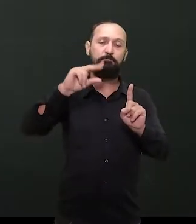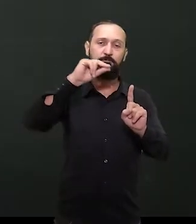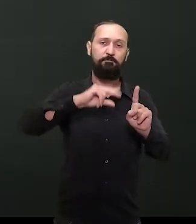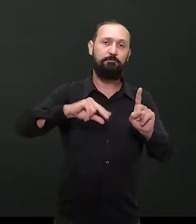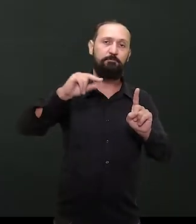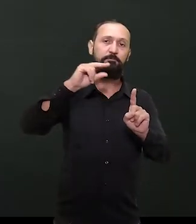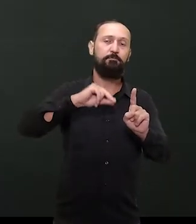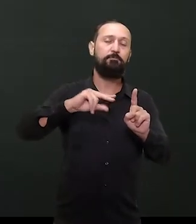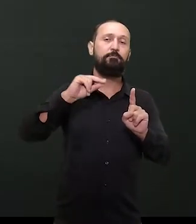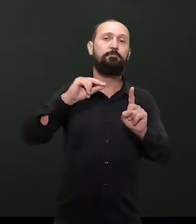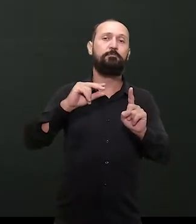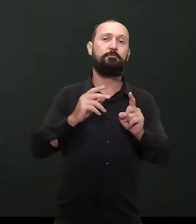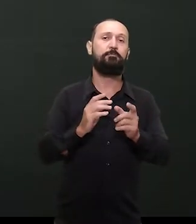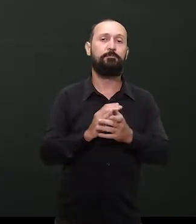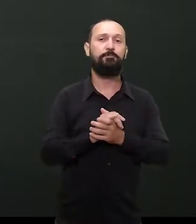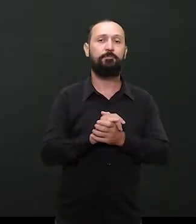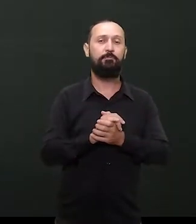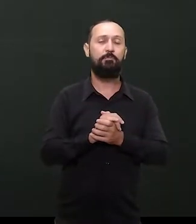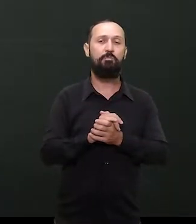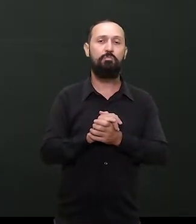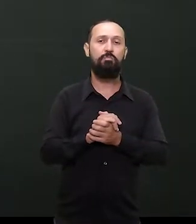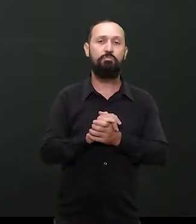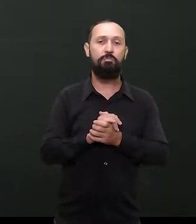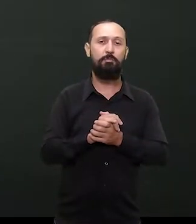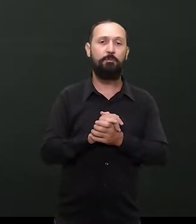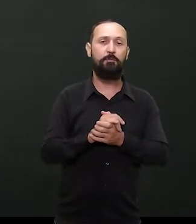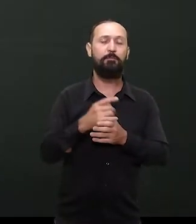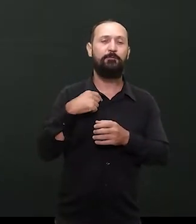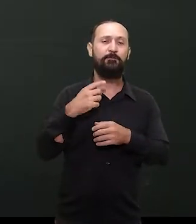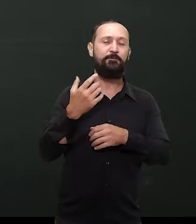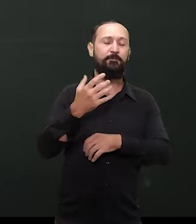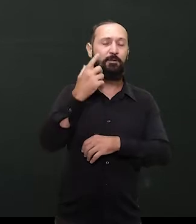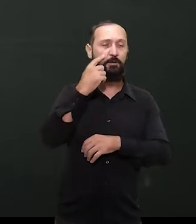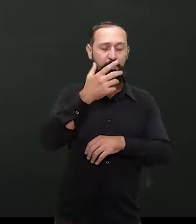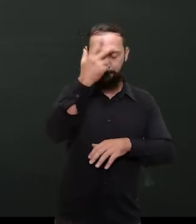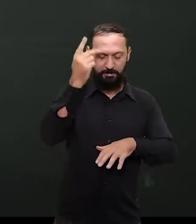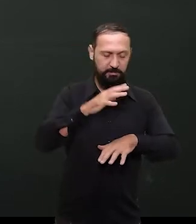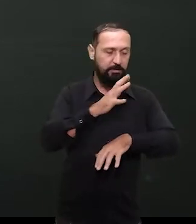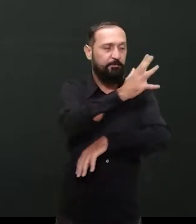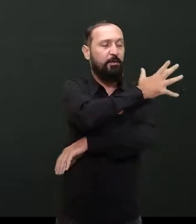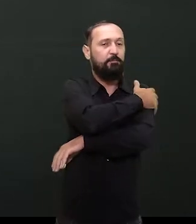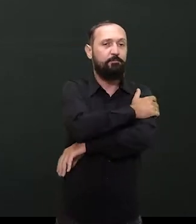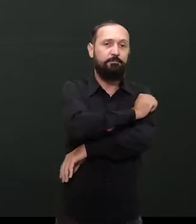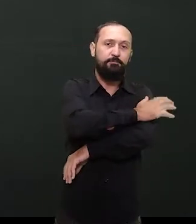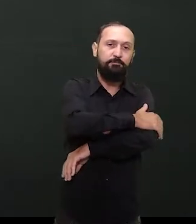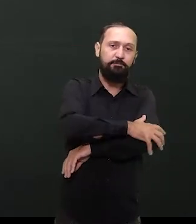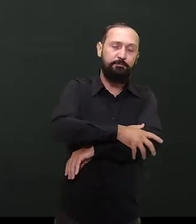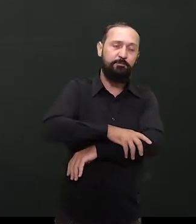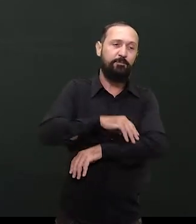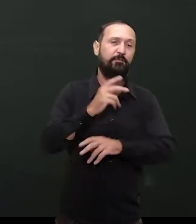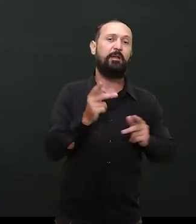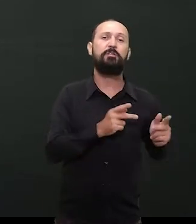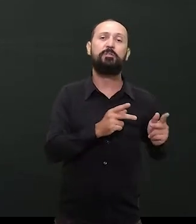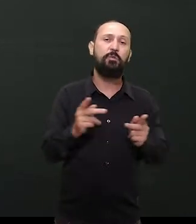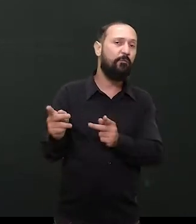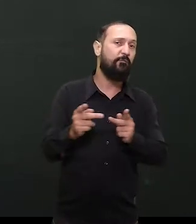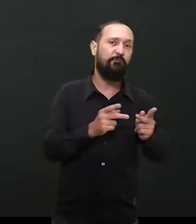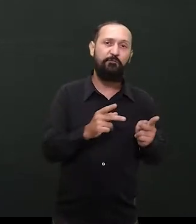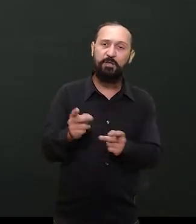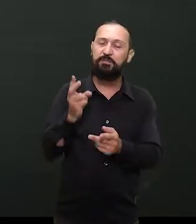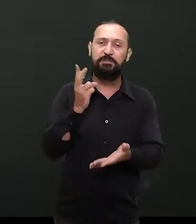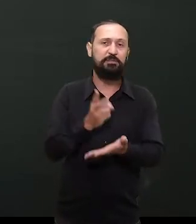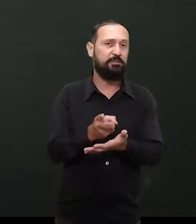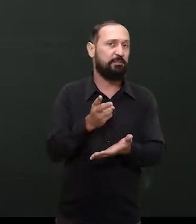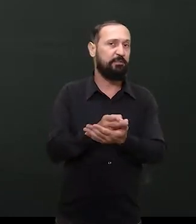assedia sexualmente passa passa a mão nas partes íntimas faz convites em